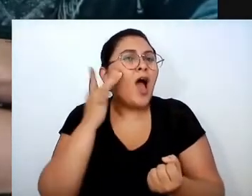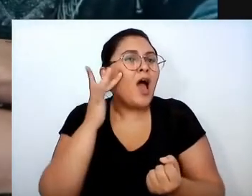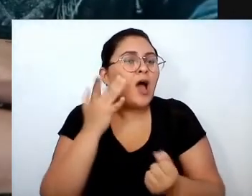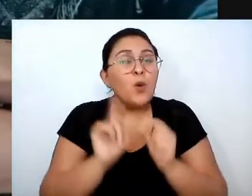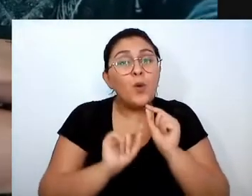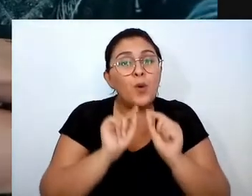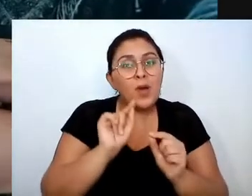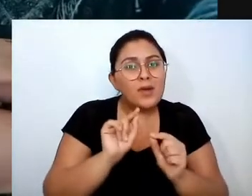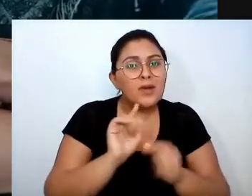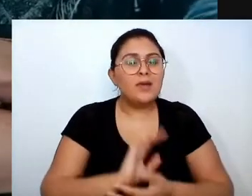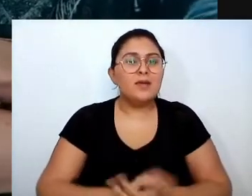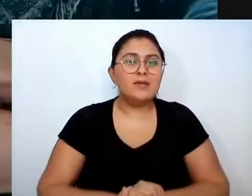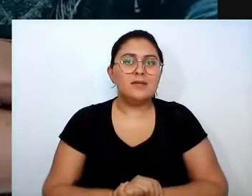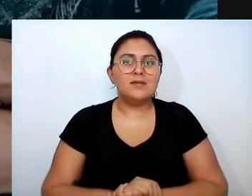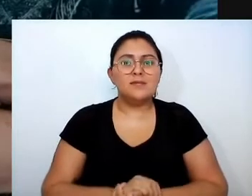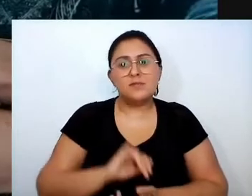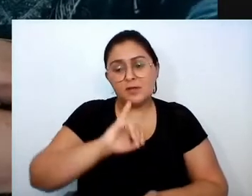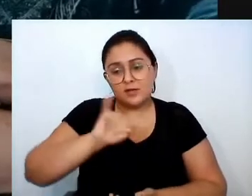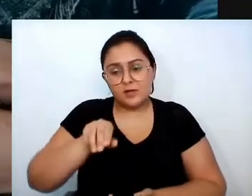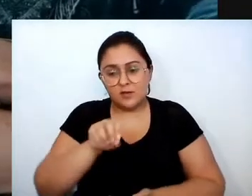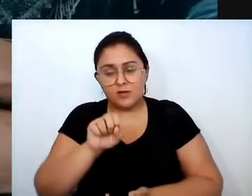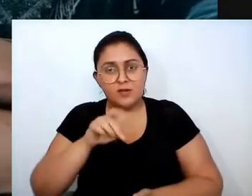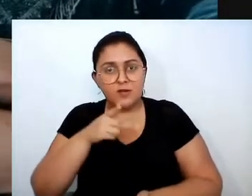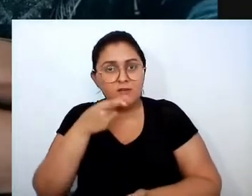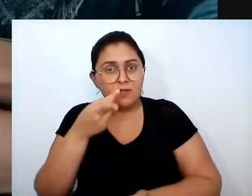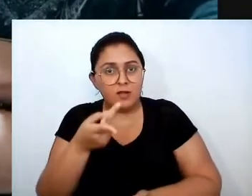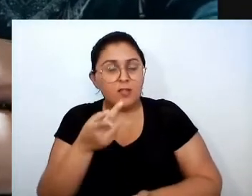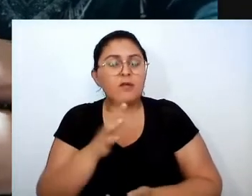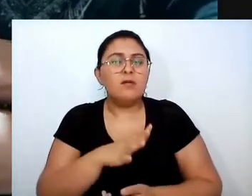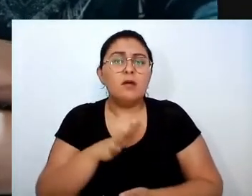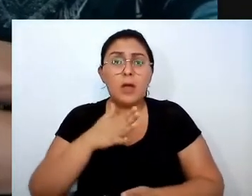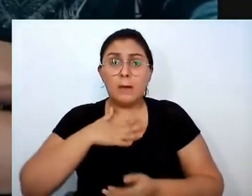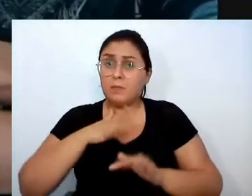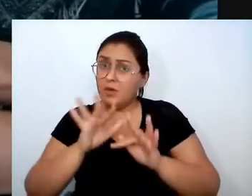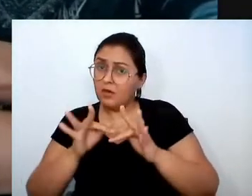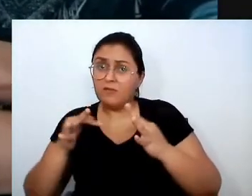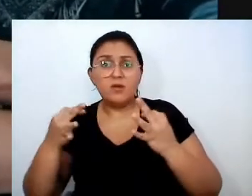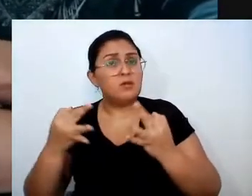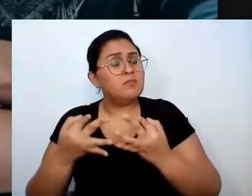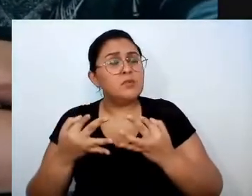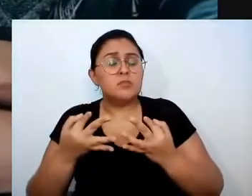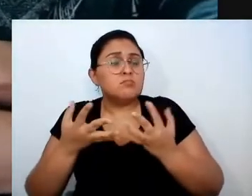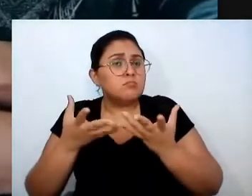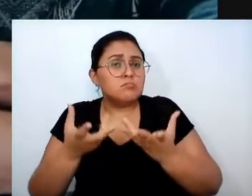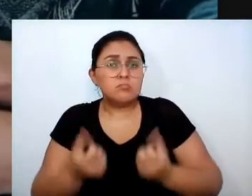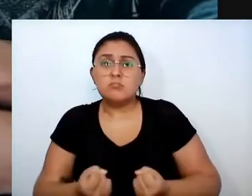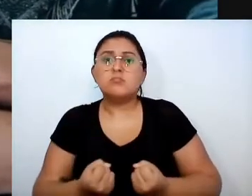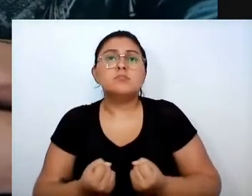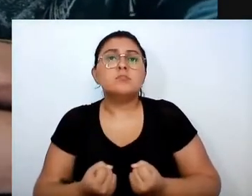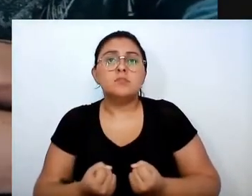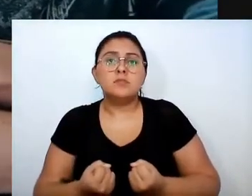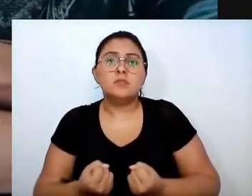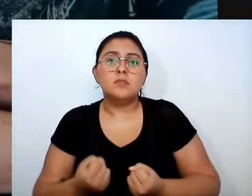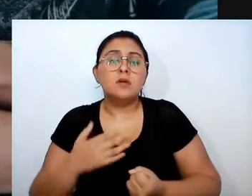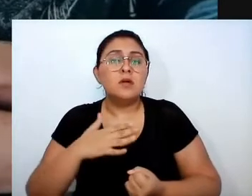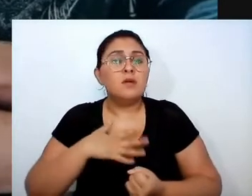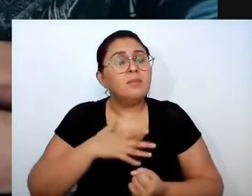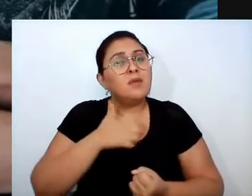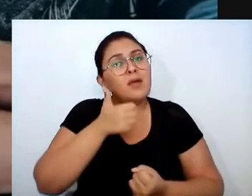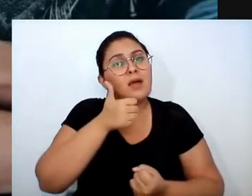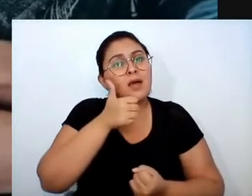bem, minha família, ela nunca foi contra, né? Eu não tenho mais minha mãe, eu queria muito que ela conhecesse essa minha